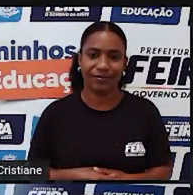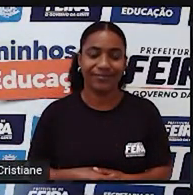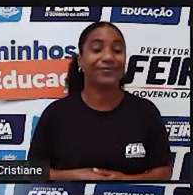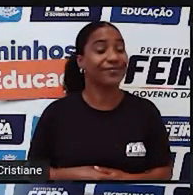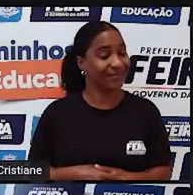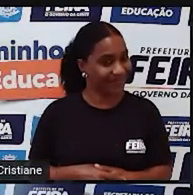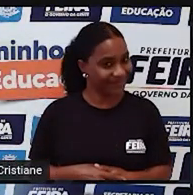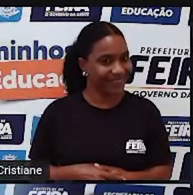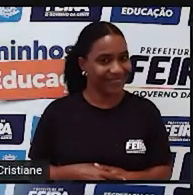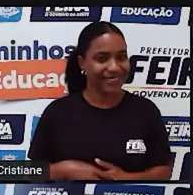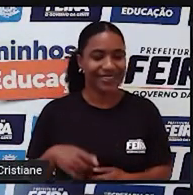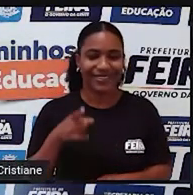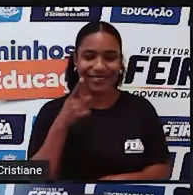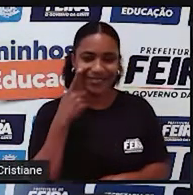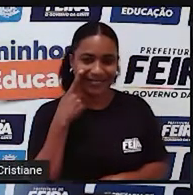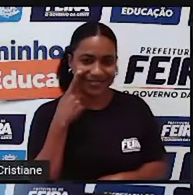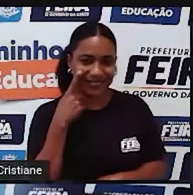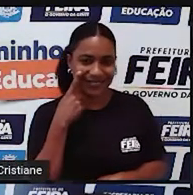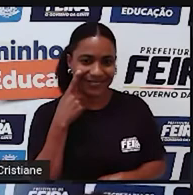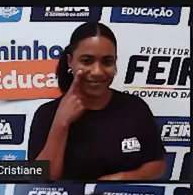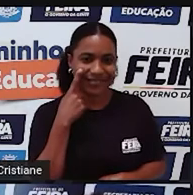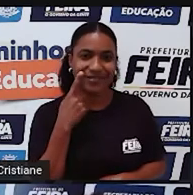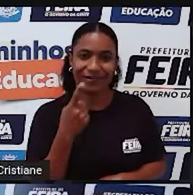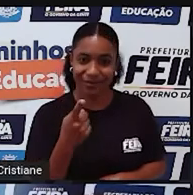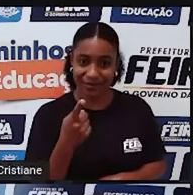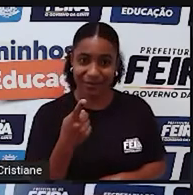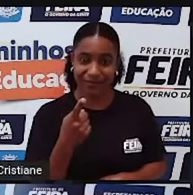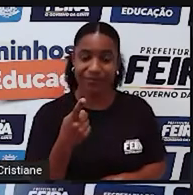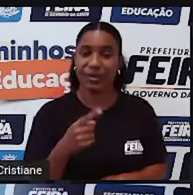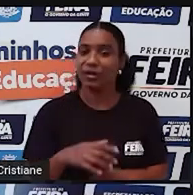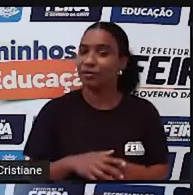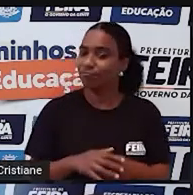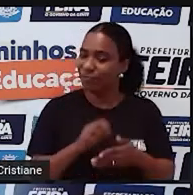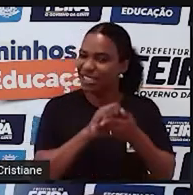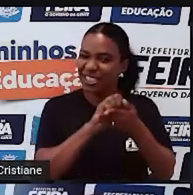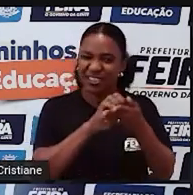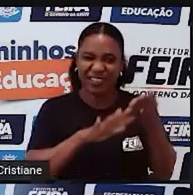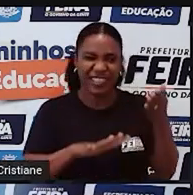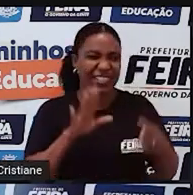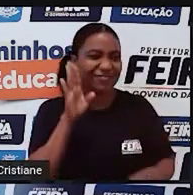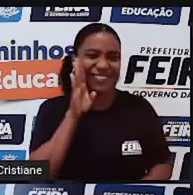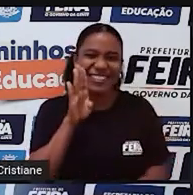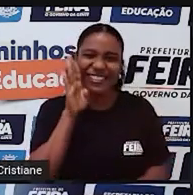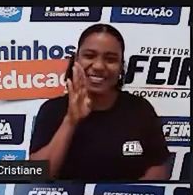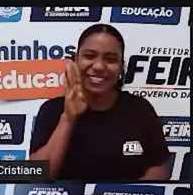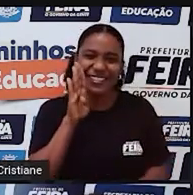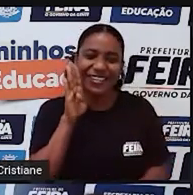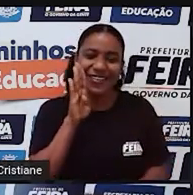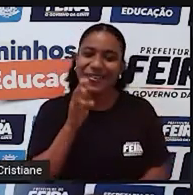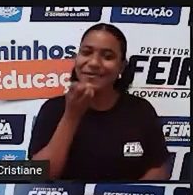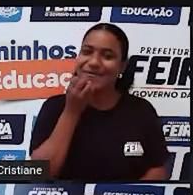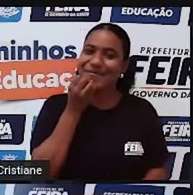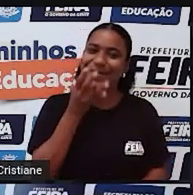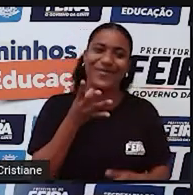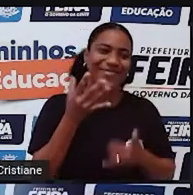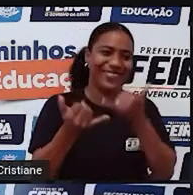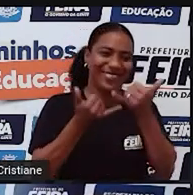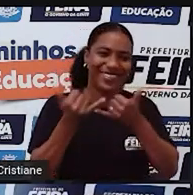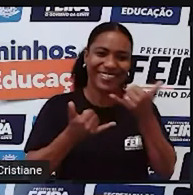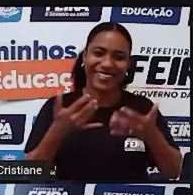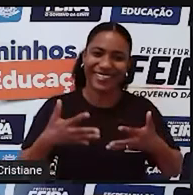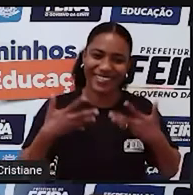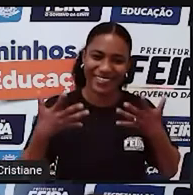Ok, students. Então, nós temos aqui uma atividade. Gente, essa atividade é muito legal. Eu muito divertida, vocês vão amar.